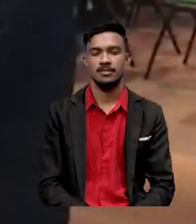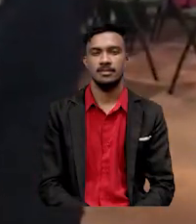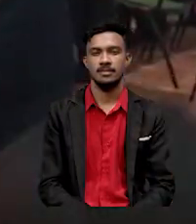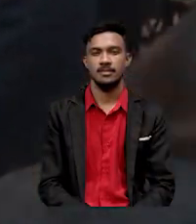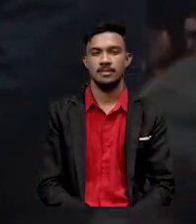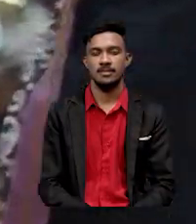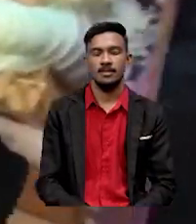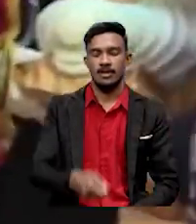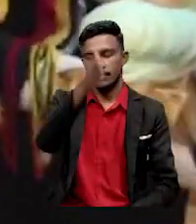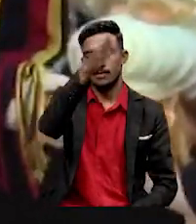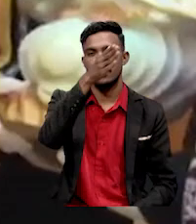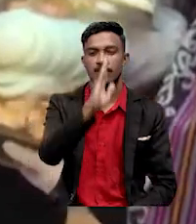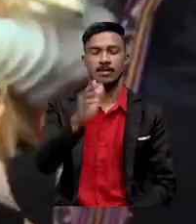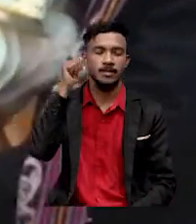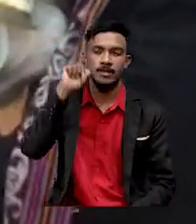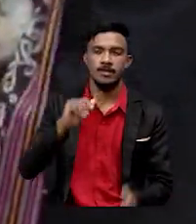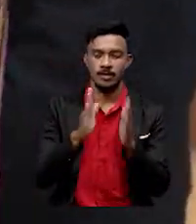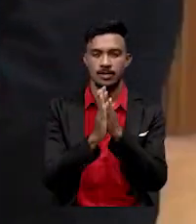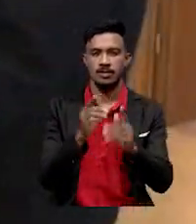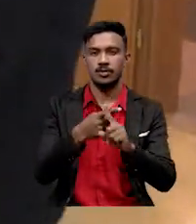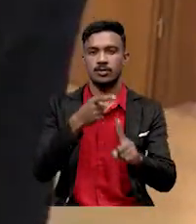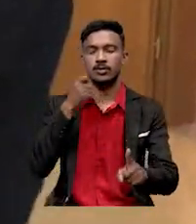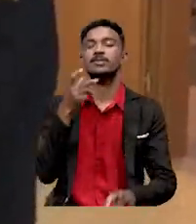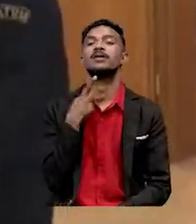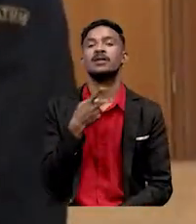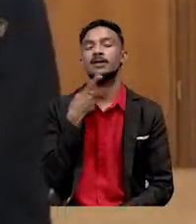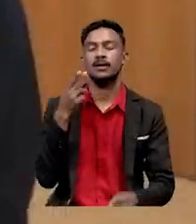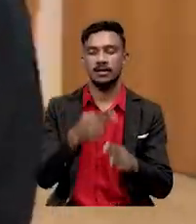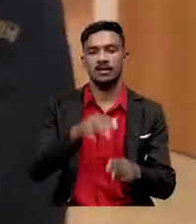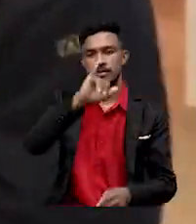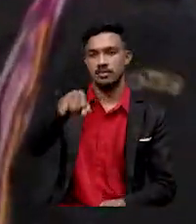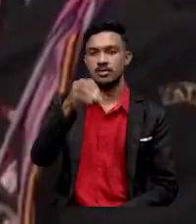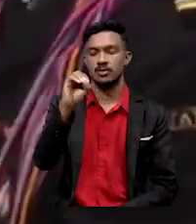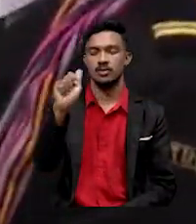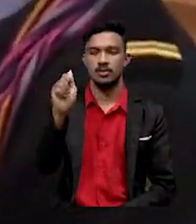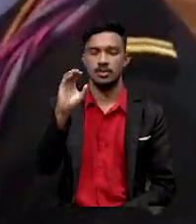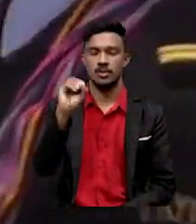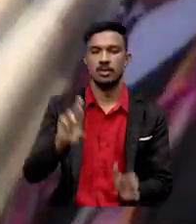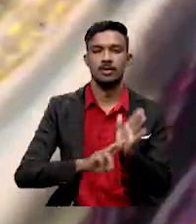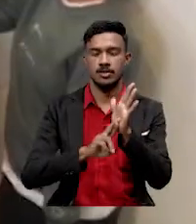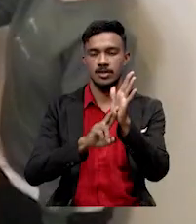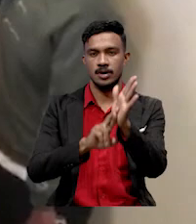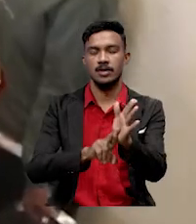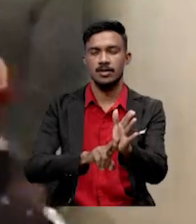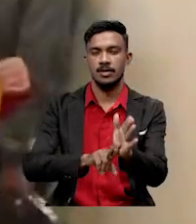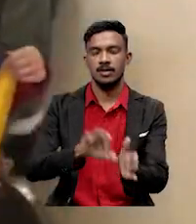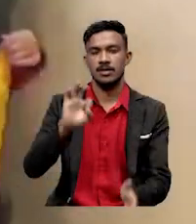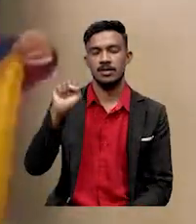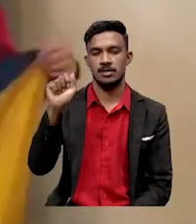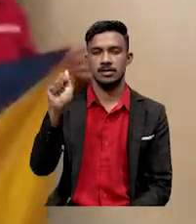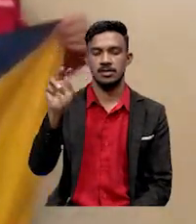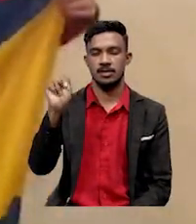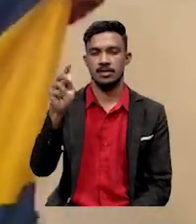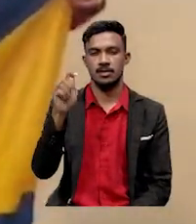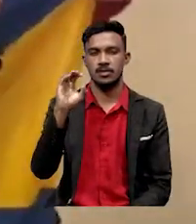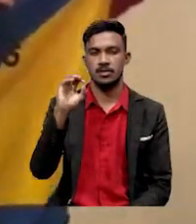Estátua Nehetan Keres Bensang Usi Padre João Paulo Kelias, nuda representante Santuário de Fátima. Ceremonia entrega estátua Nossa